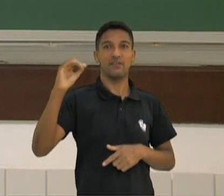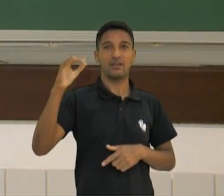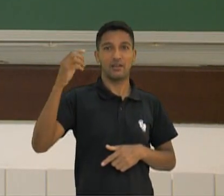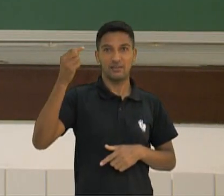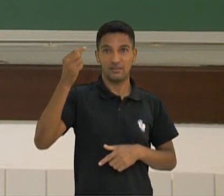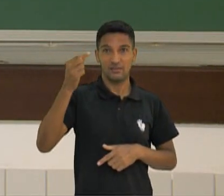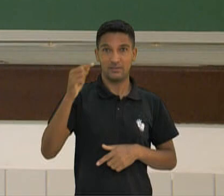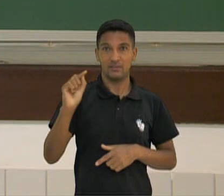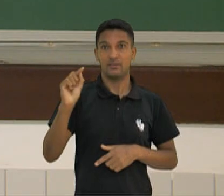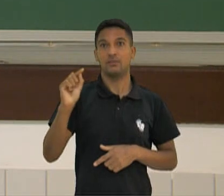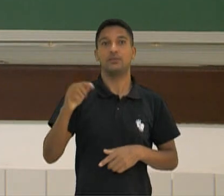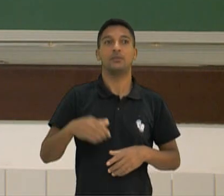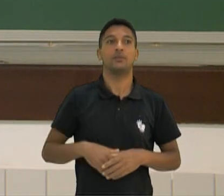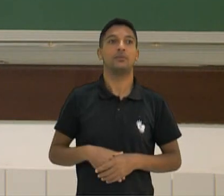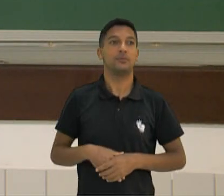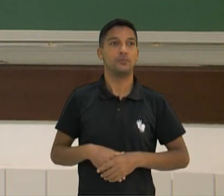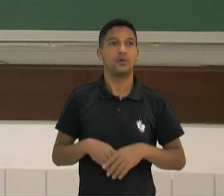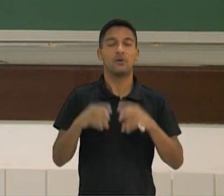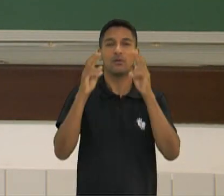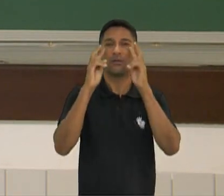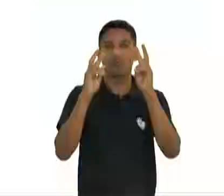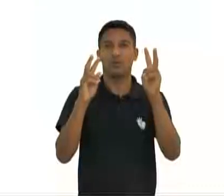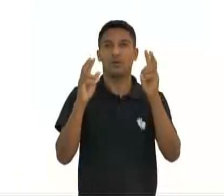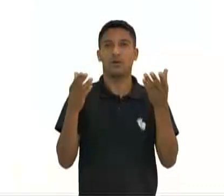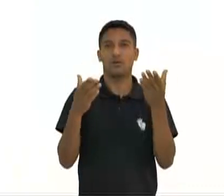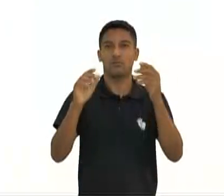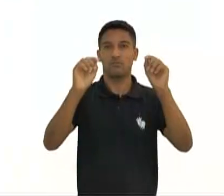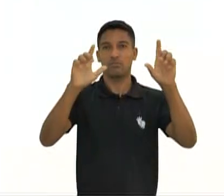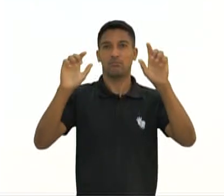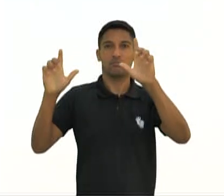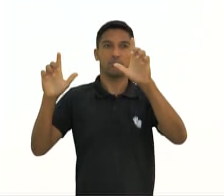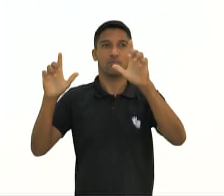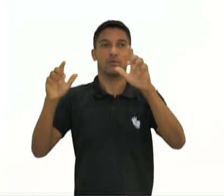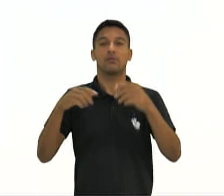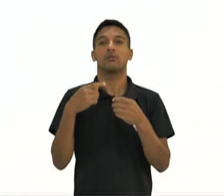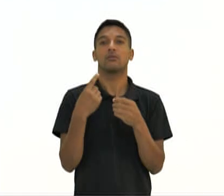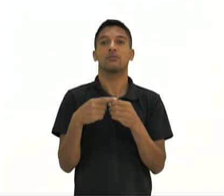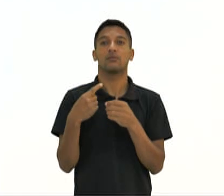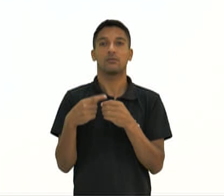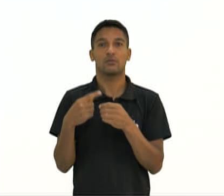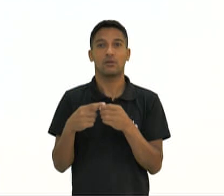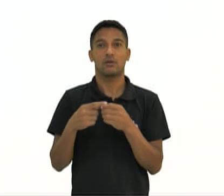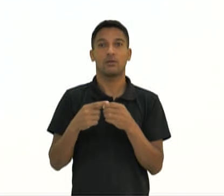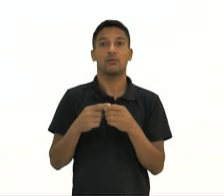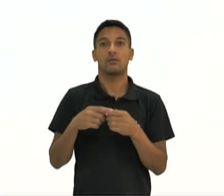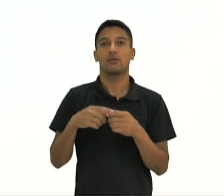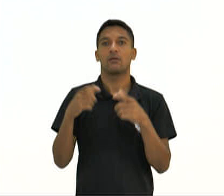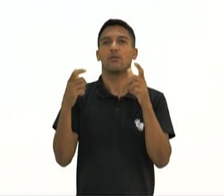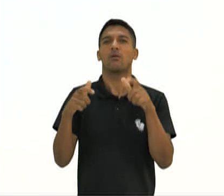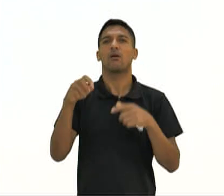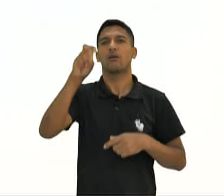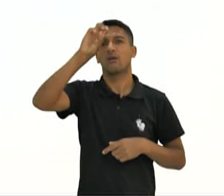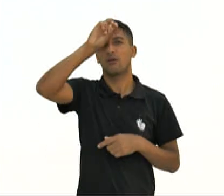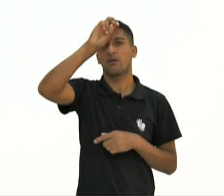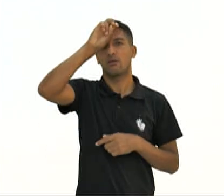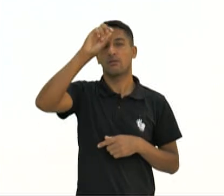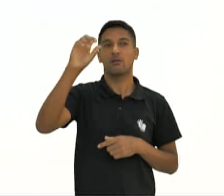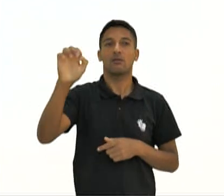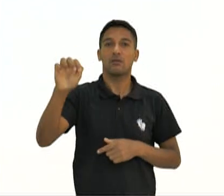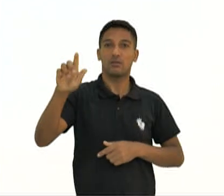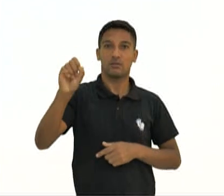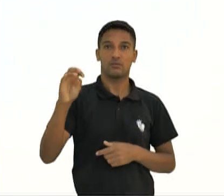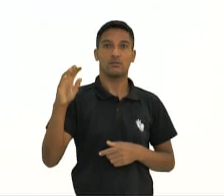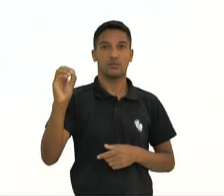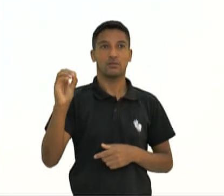uma imagem bem agressiva, bem chocante para vocês, que é de uma cidade na região do Egito, próxima ao Cairo. É uma